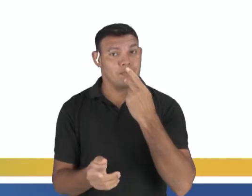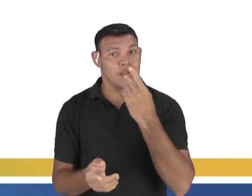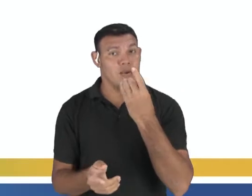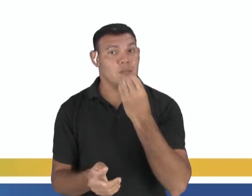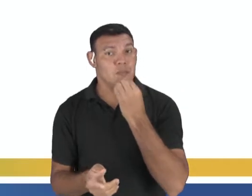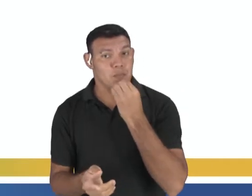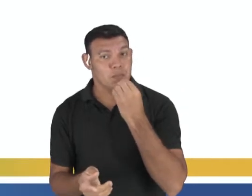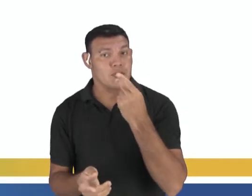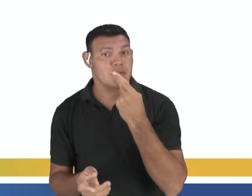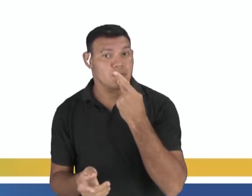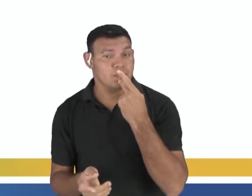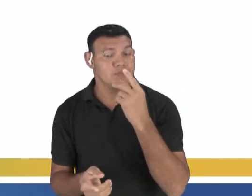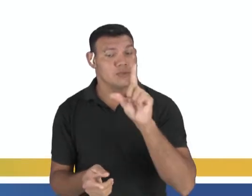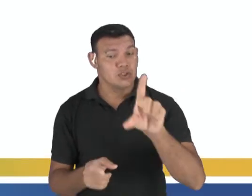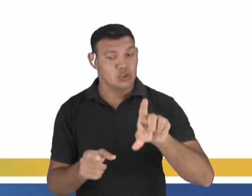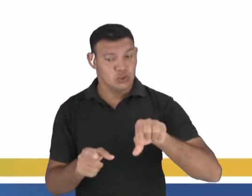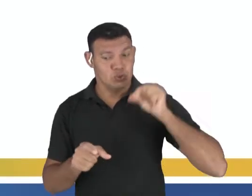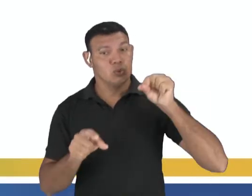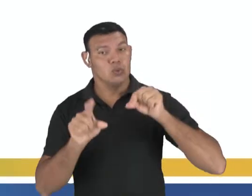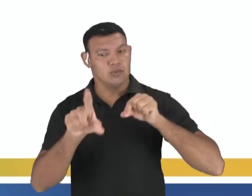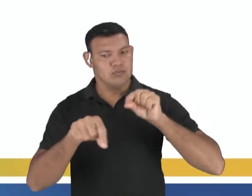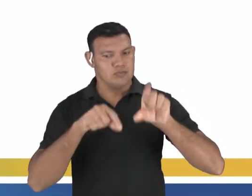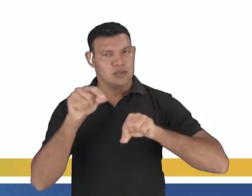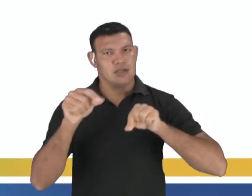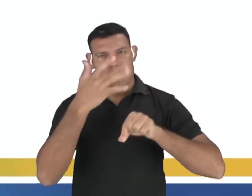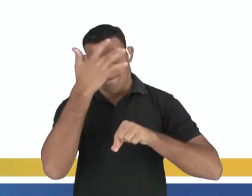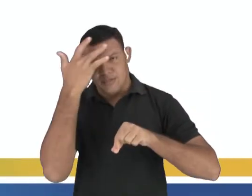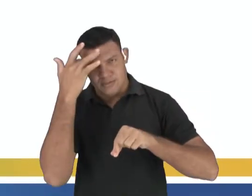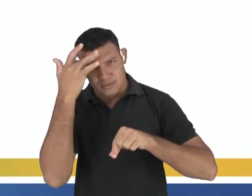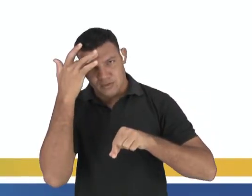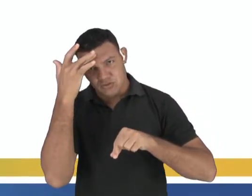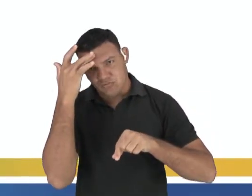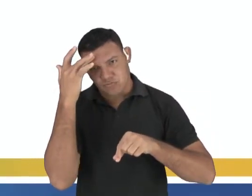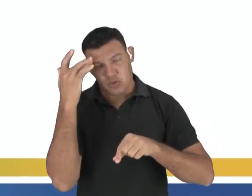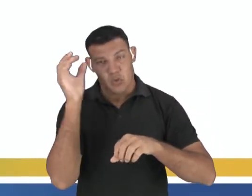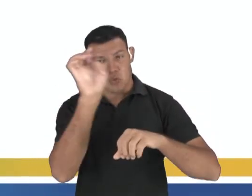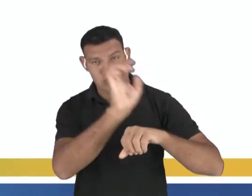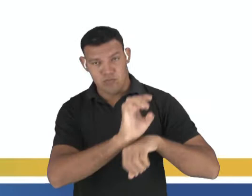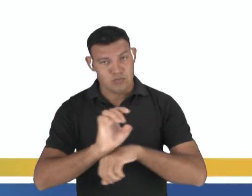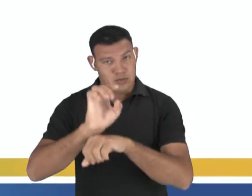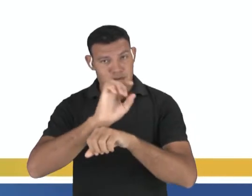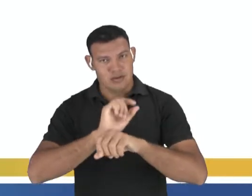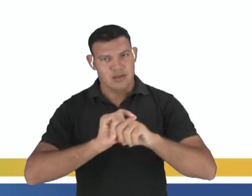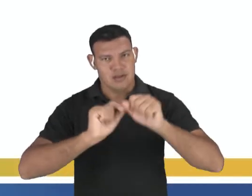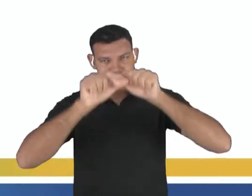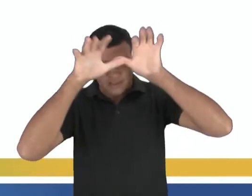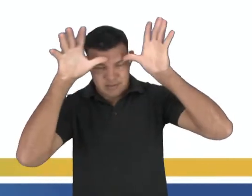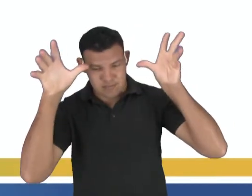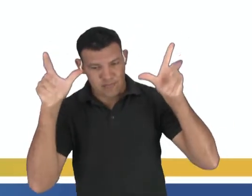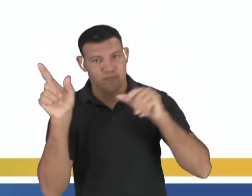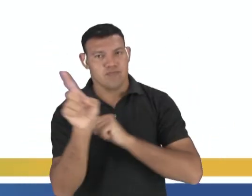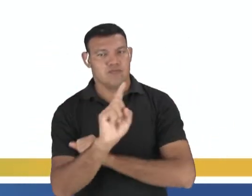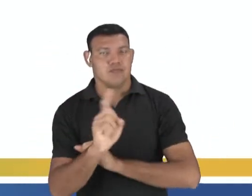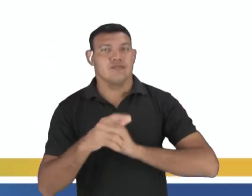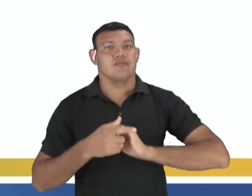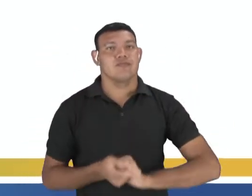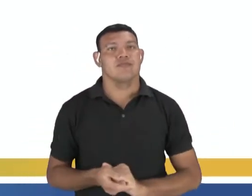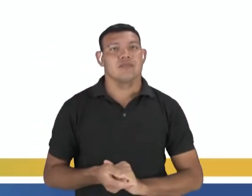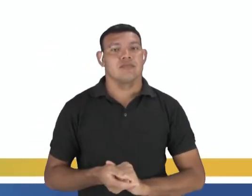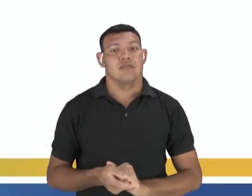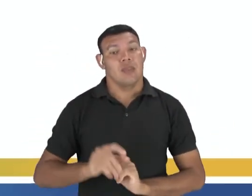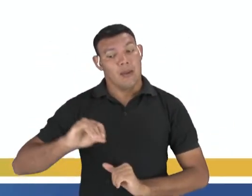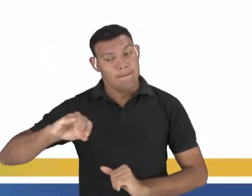do Acre. Então, nesse caso, a gente chama de caso favorável, ou melhor dizendo, evento